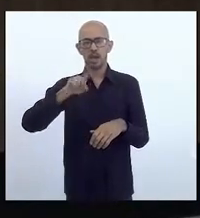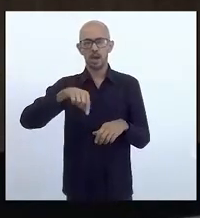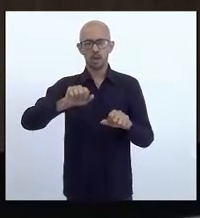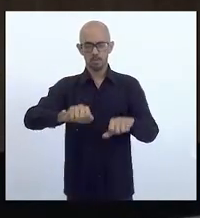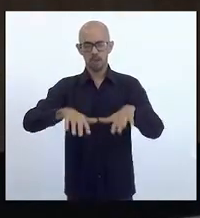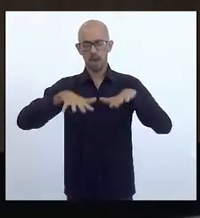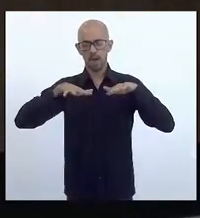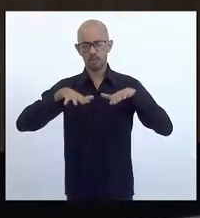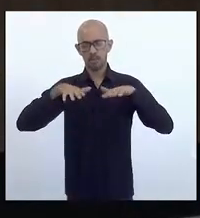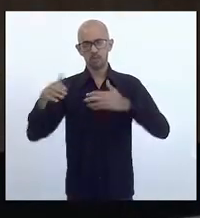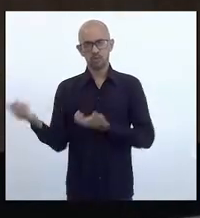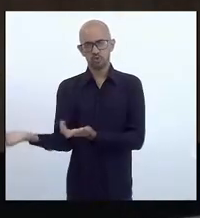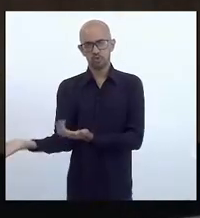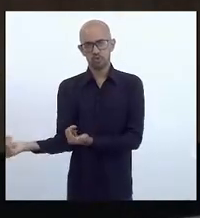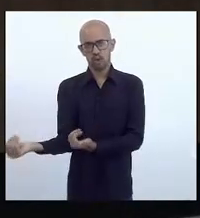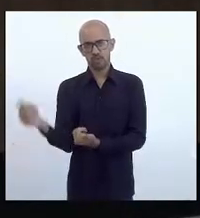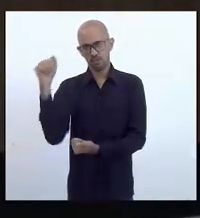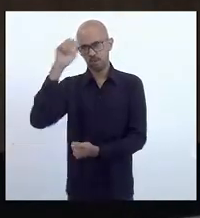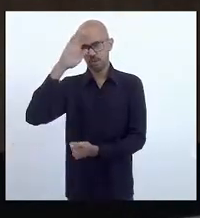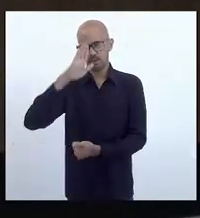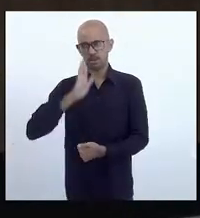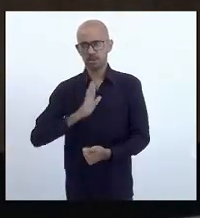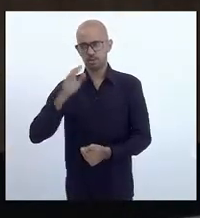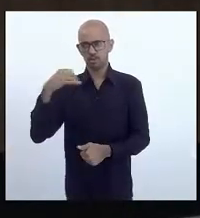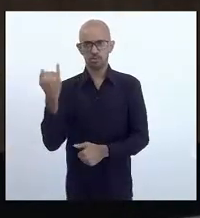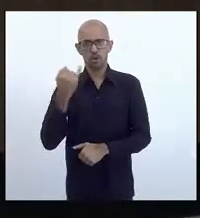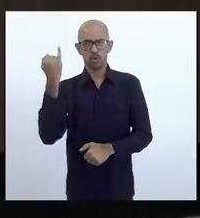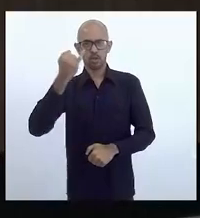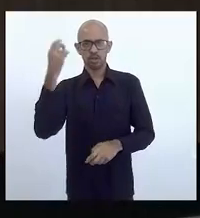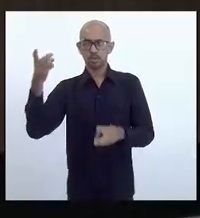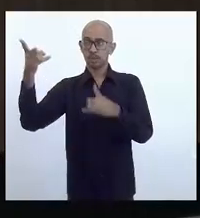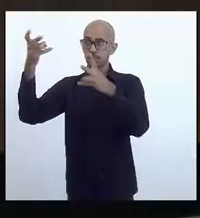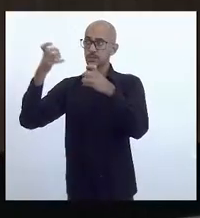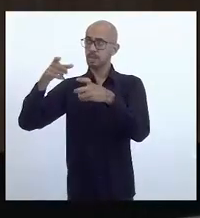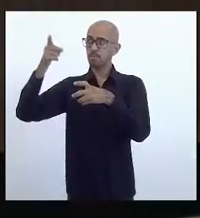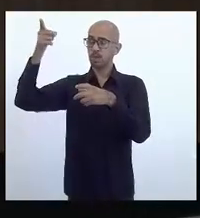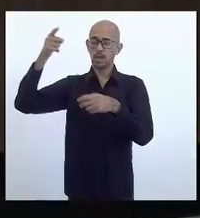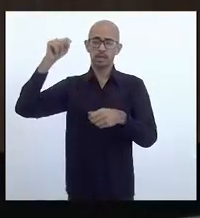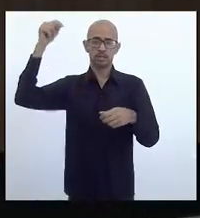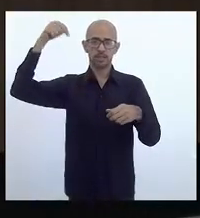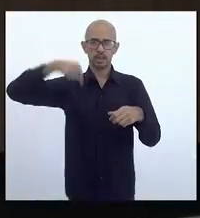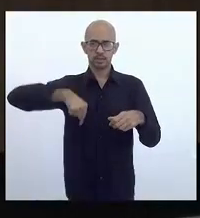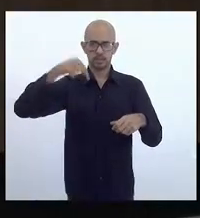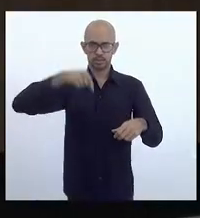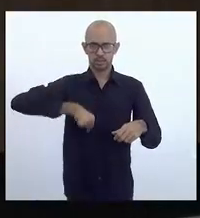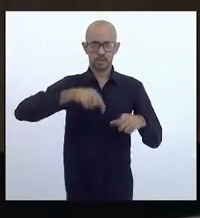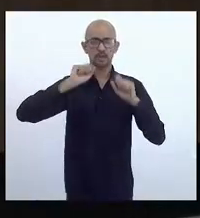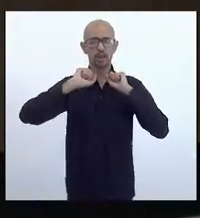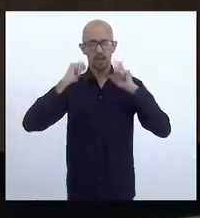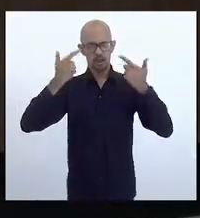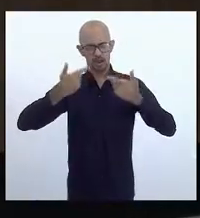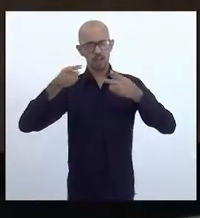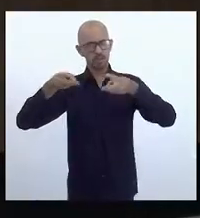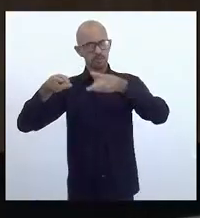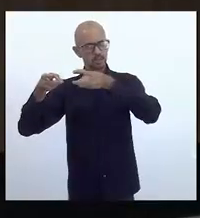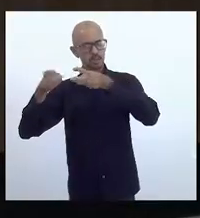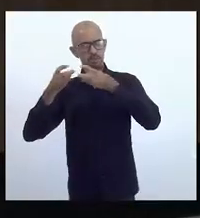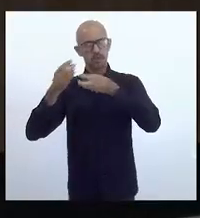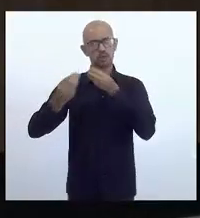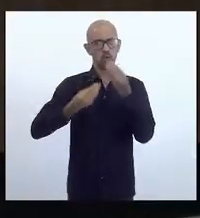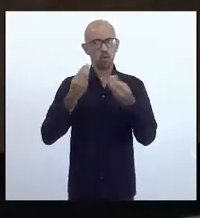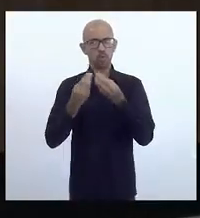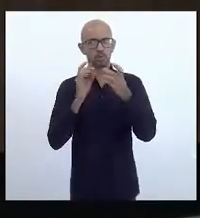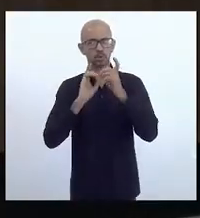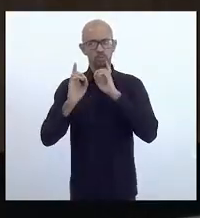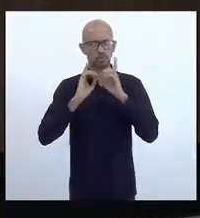é importante ver a juventude ocupando o espaço do Parlamento e já observando a dinâmica das